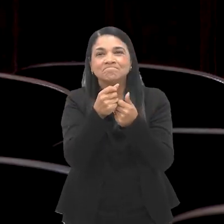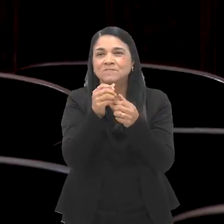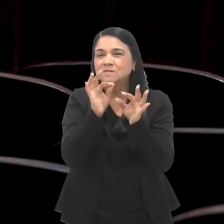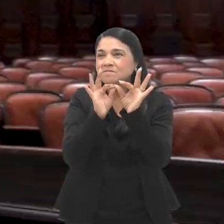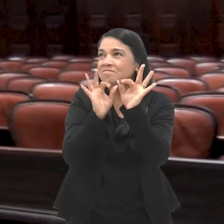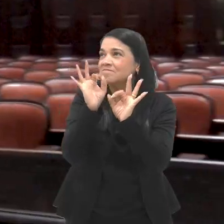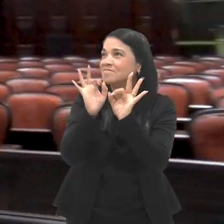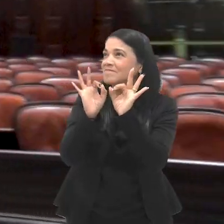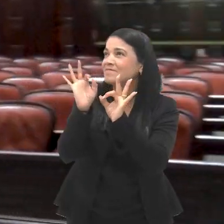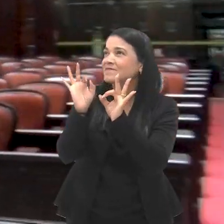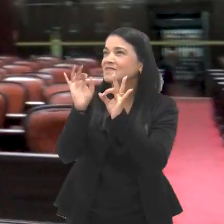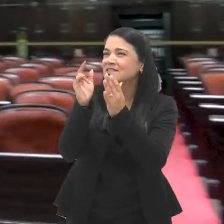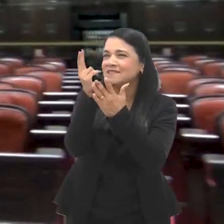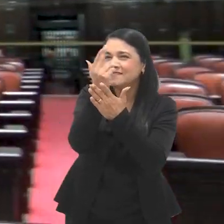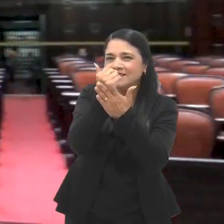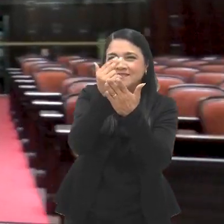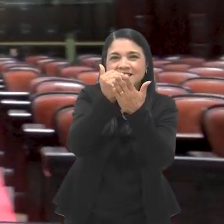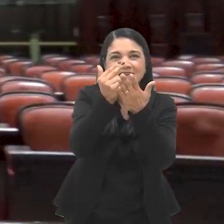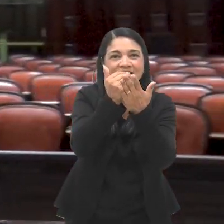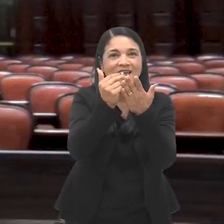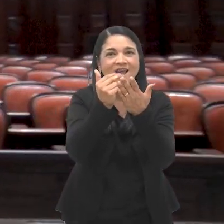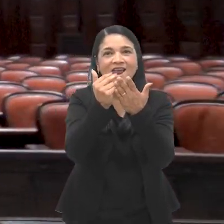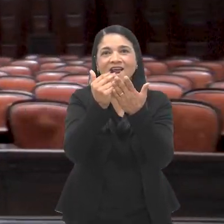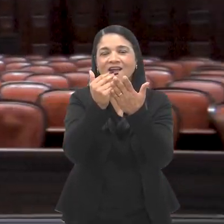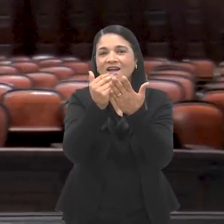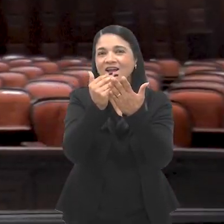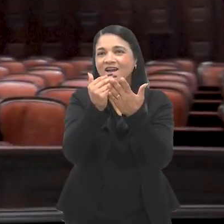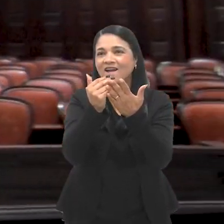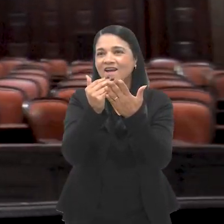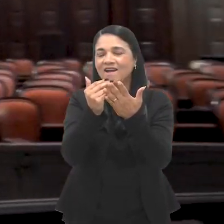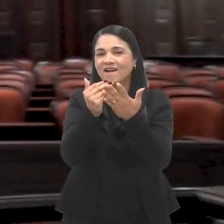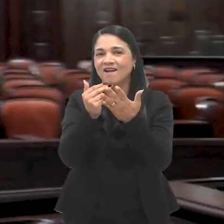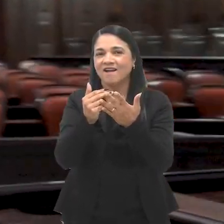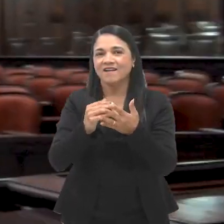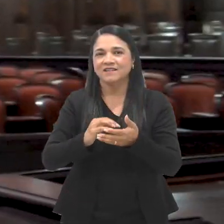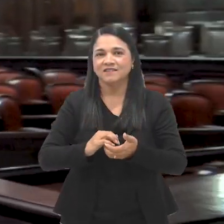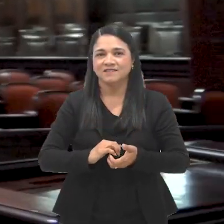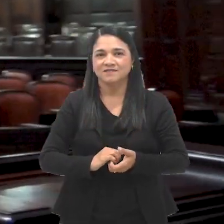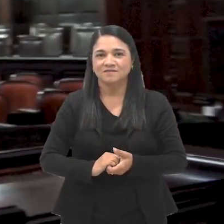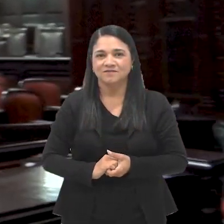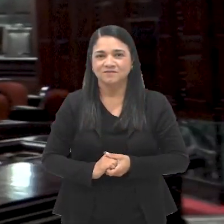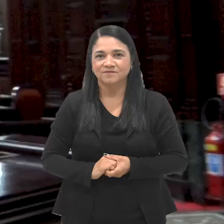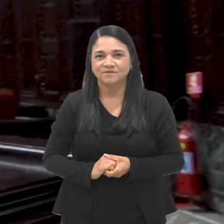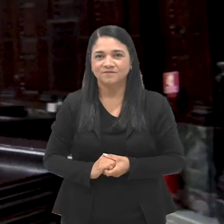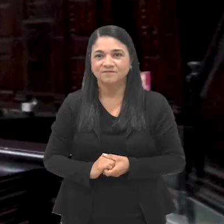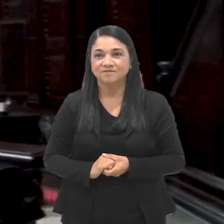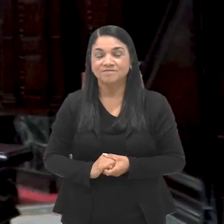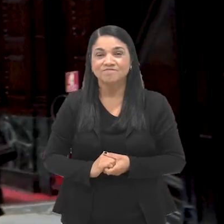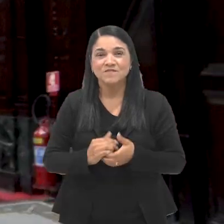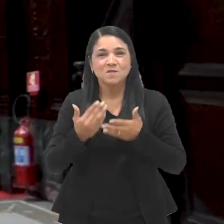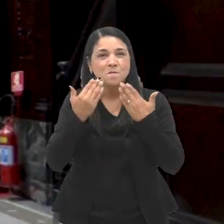Olha que espaço, olha que volumetria, olha que monumentalidade.